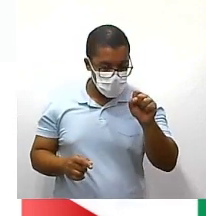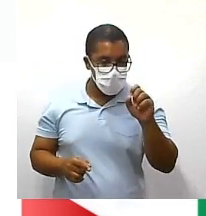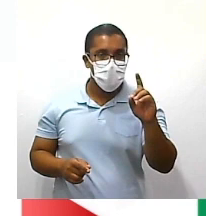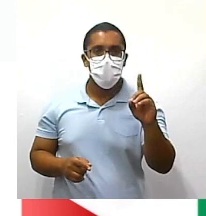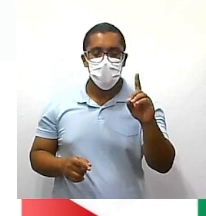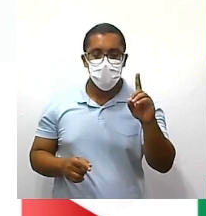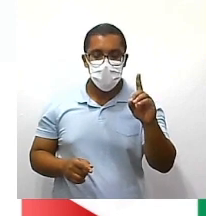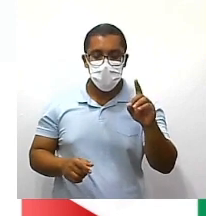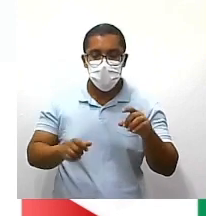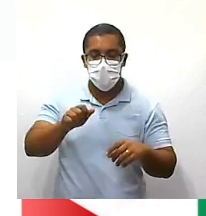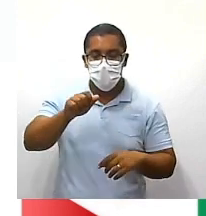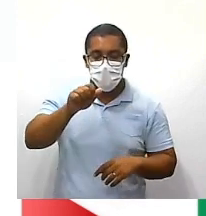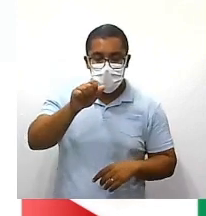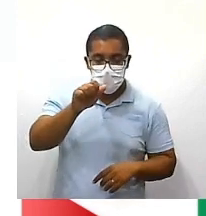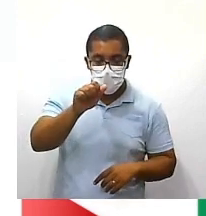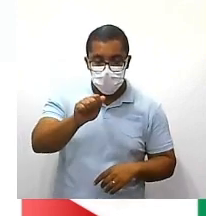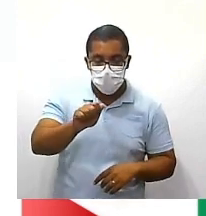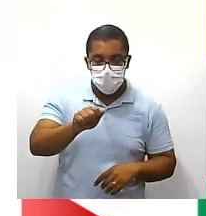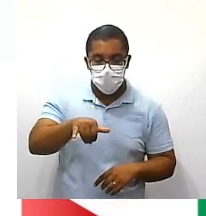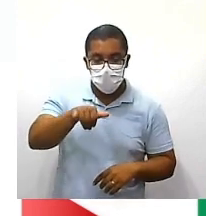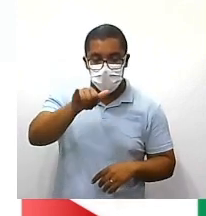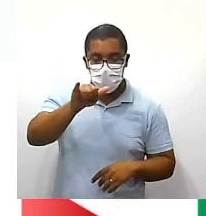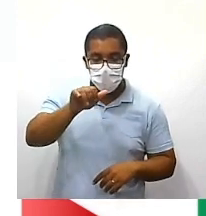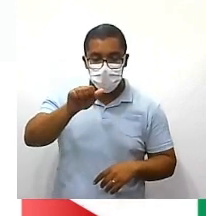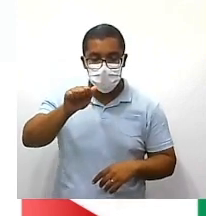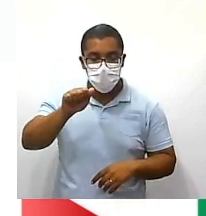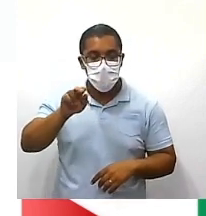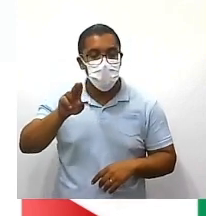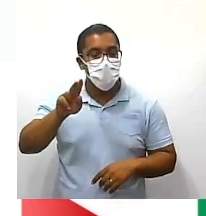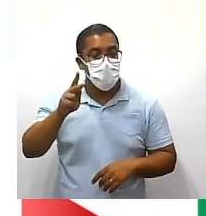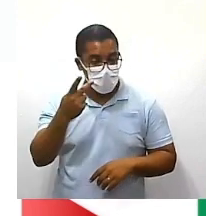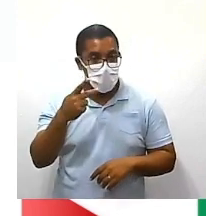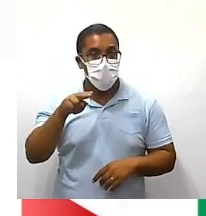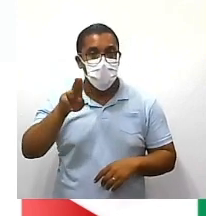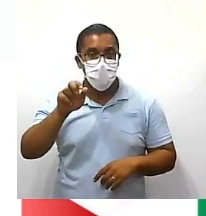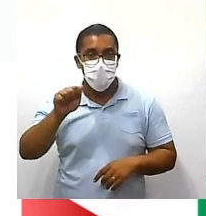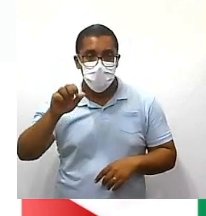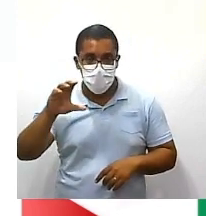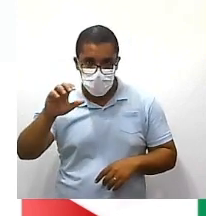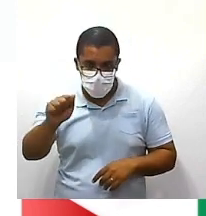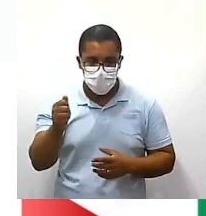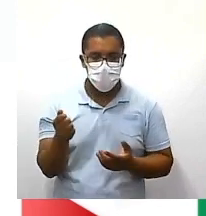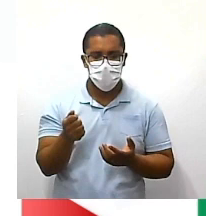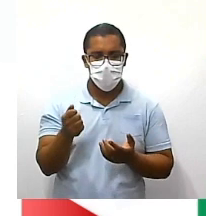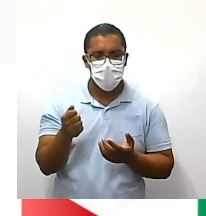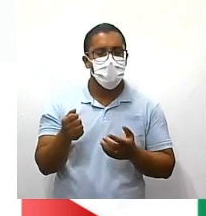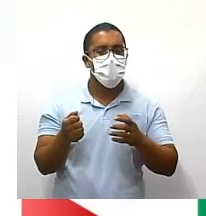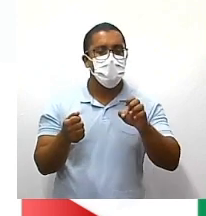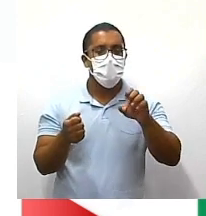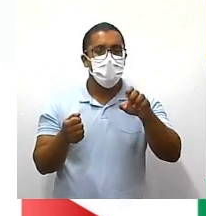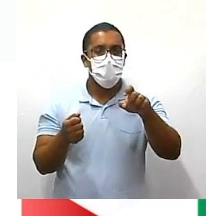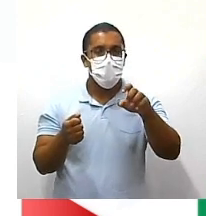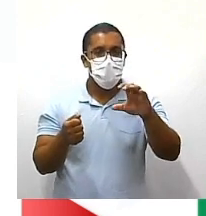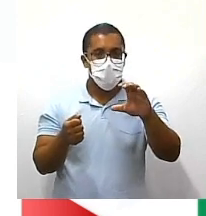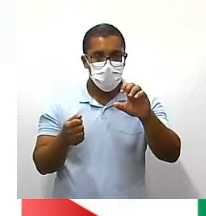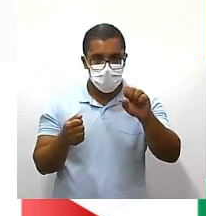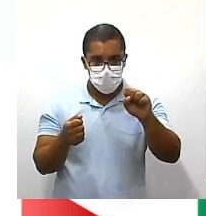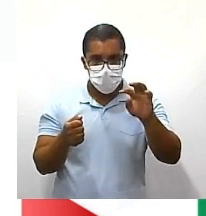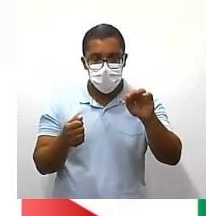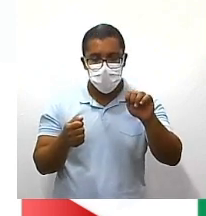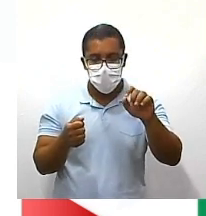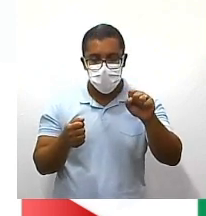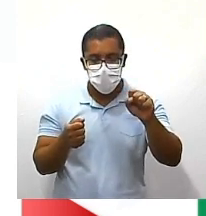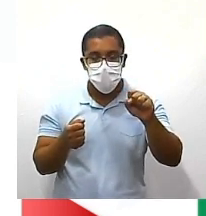o ayahuasca, o êxtase. Logo após aí o consumo, essas substâncias ela vai causar o quê?